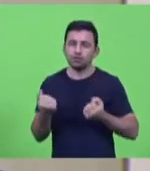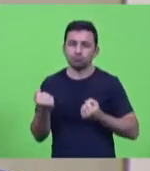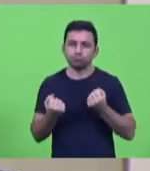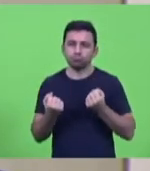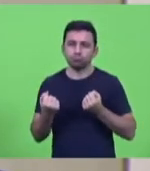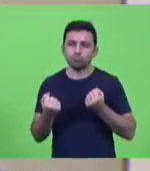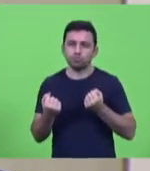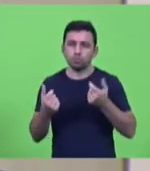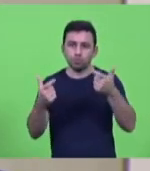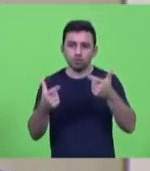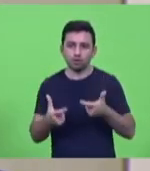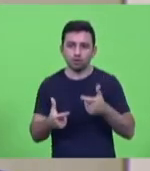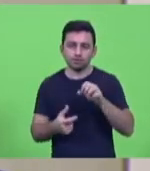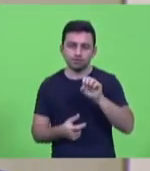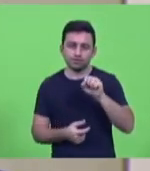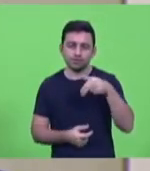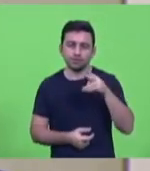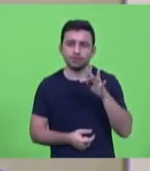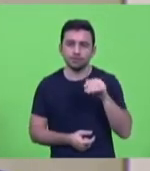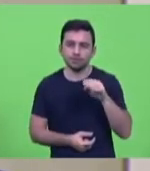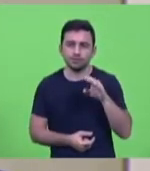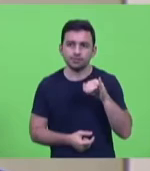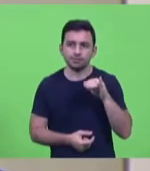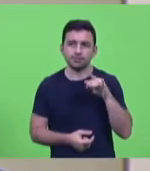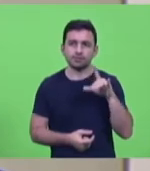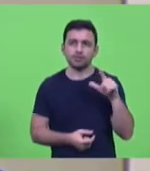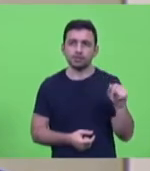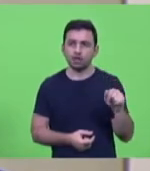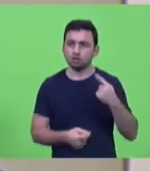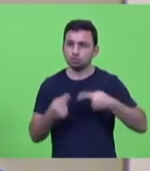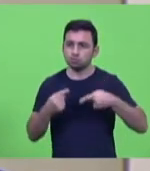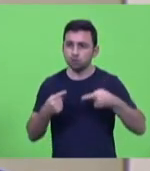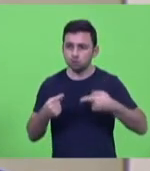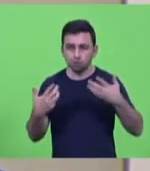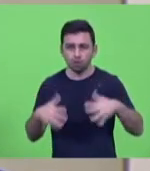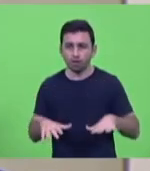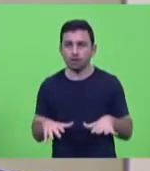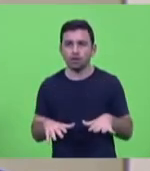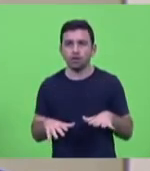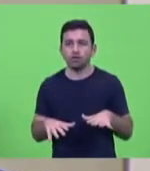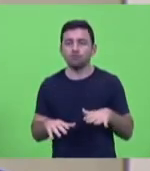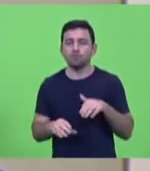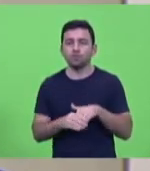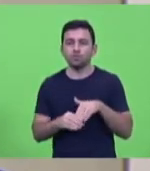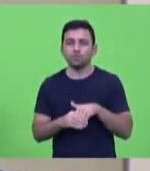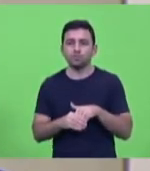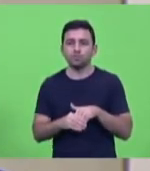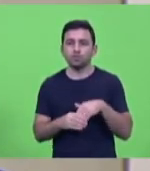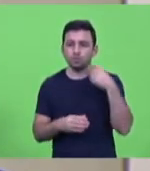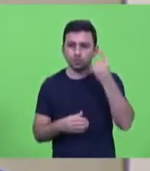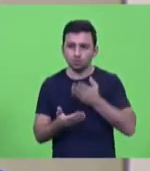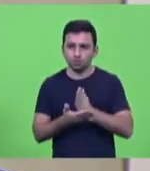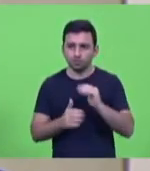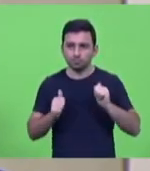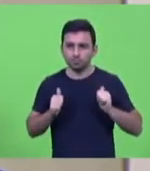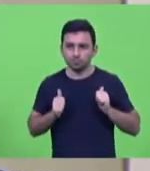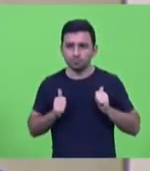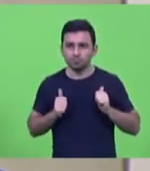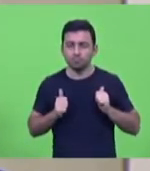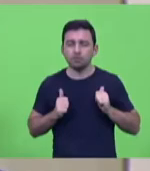avenida de Santa Cecília. Em discussão. Não havendo quem queira discutir, em votação. Deputados que aprovam, permaneçam como se